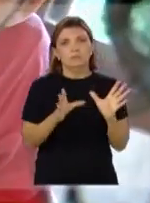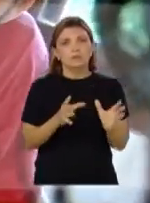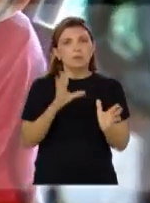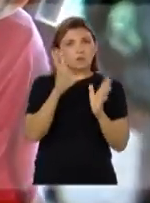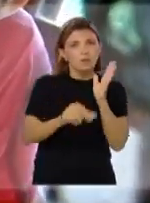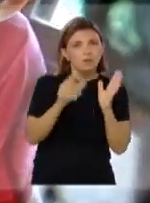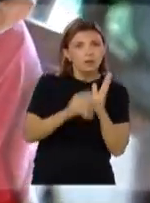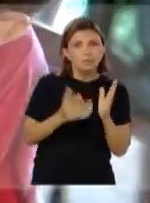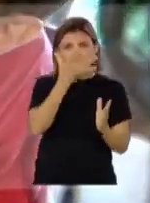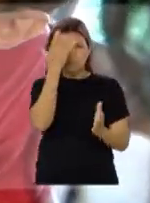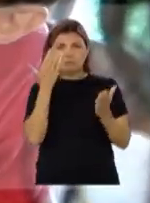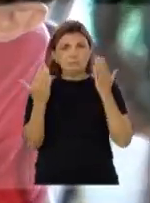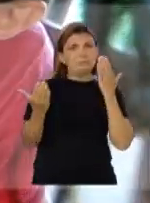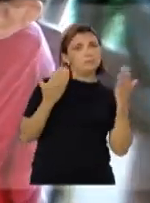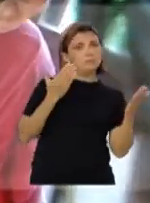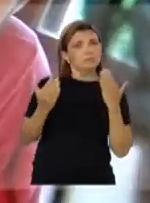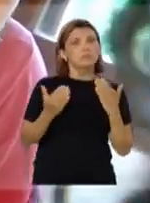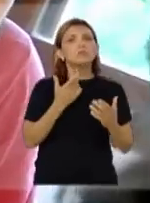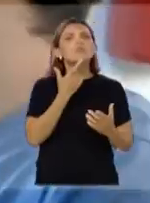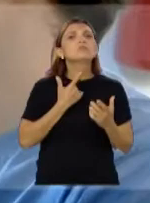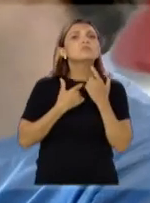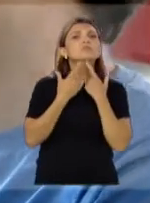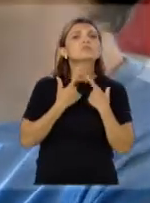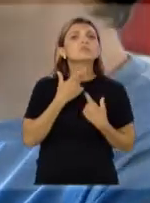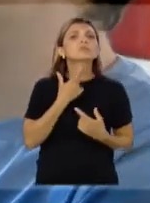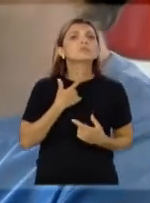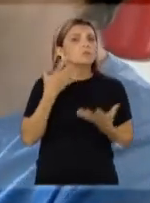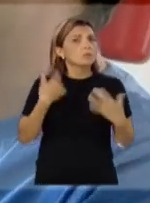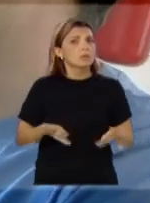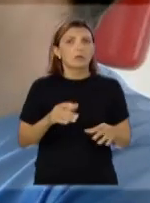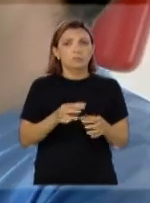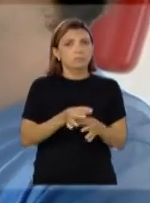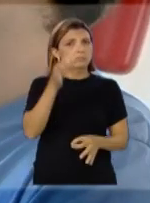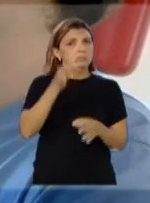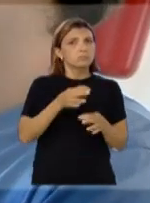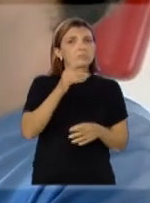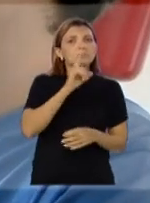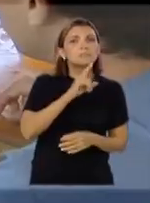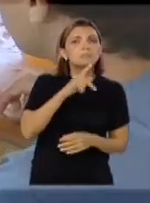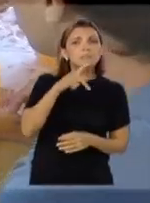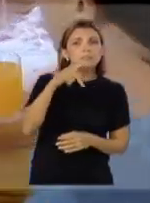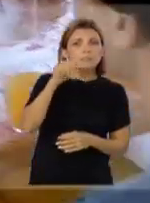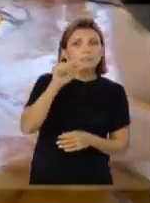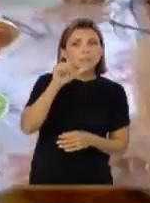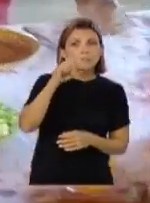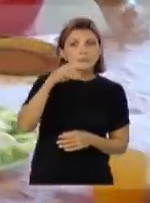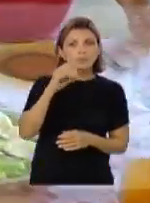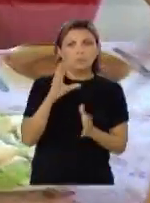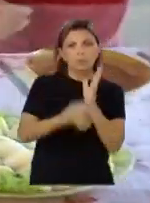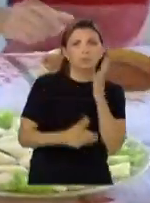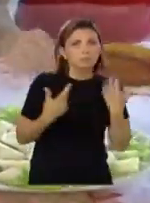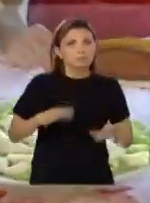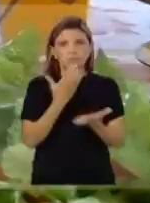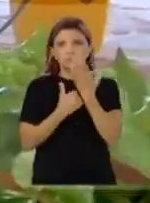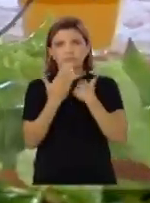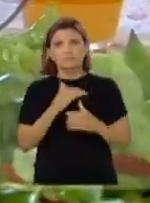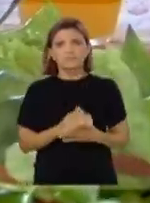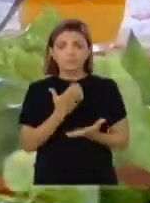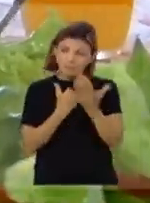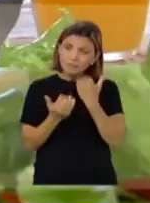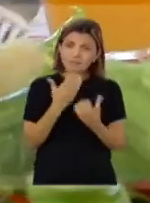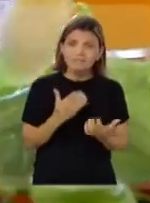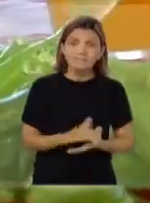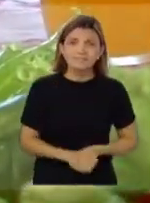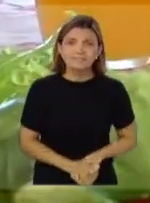Palmito roubado são suspeitíssima eu prefiro comer erva de rato do que palmito roubado Opa vamos